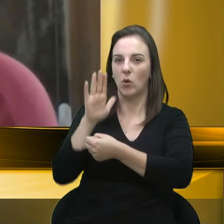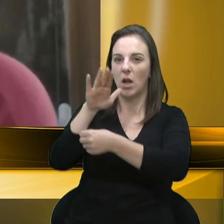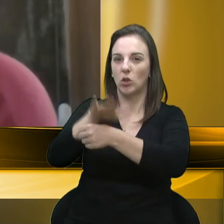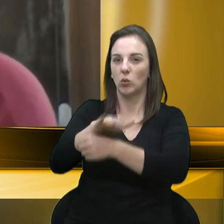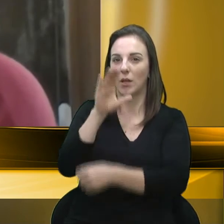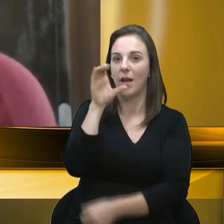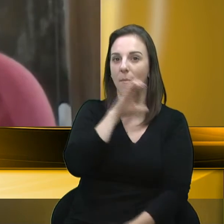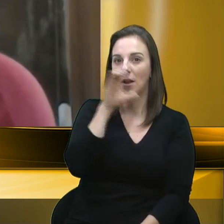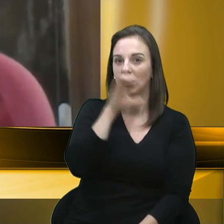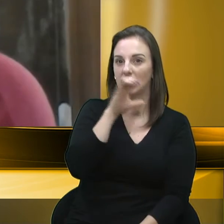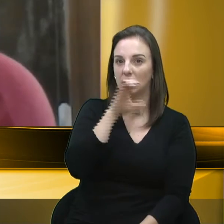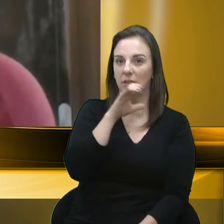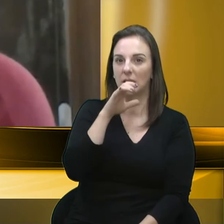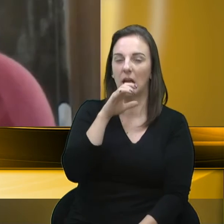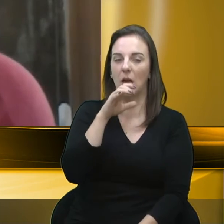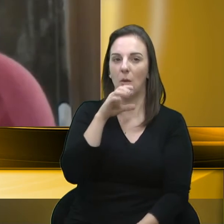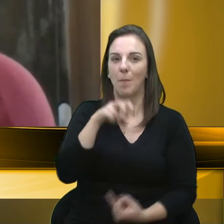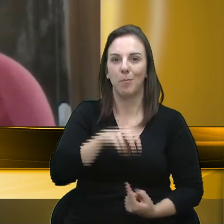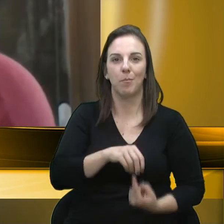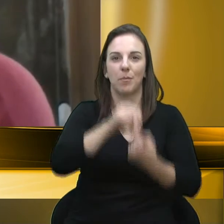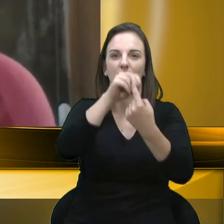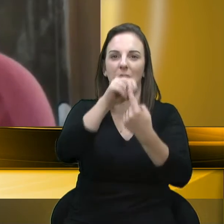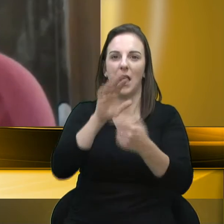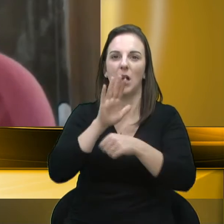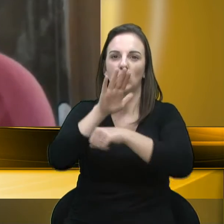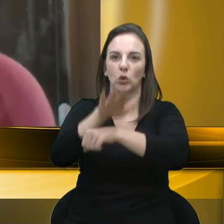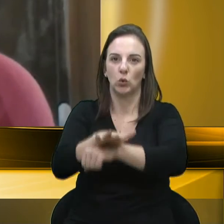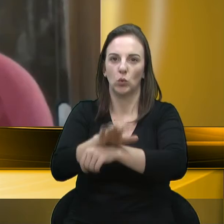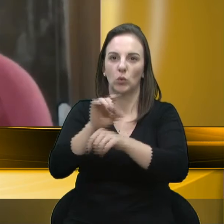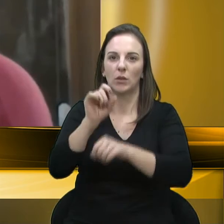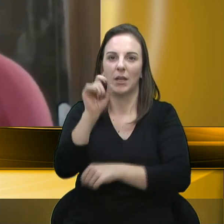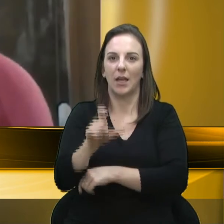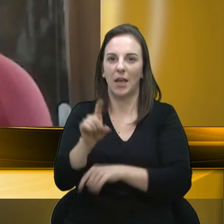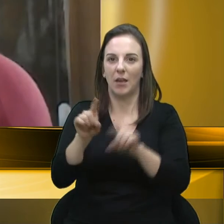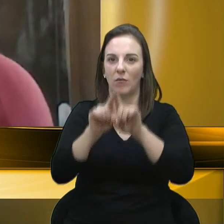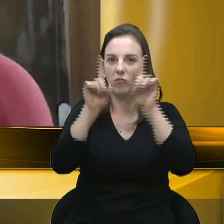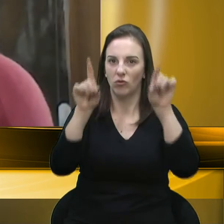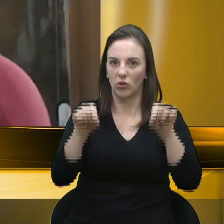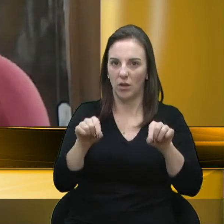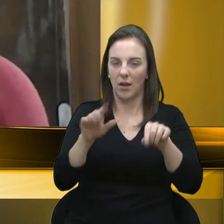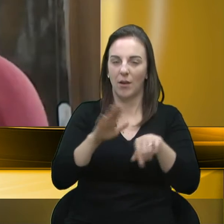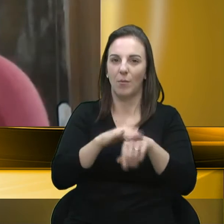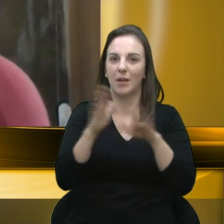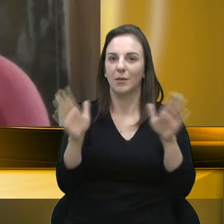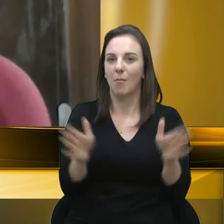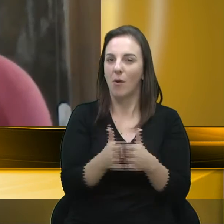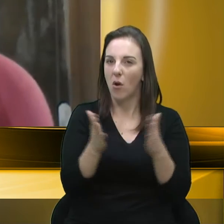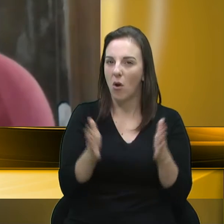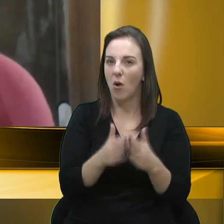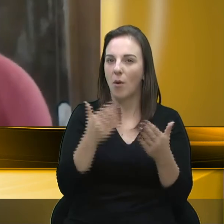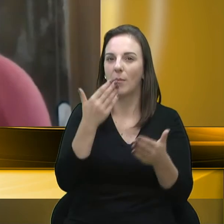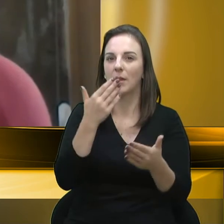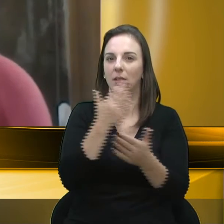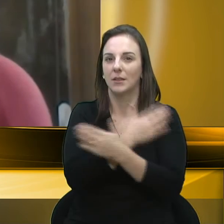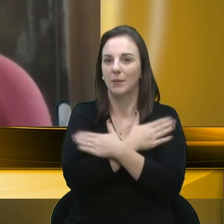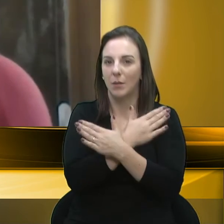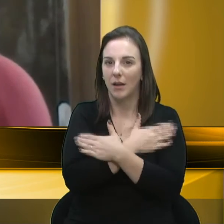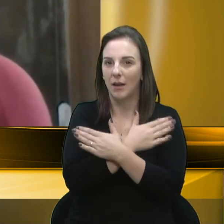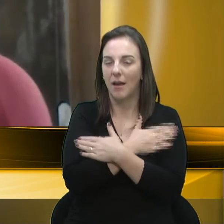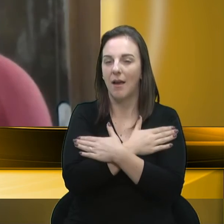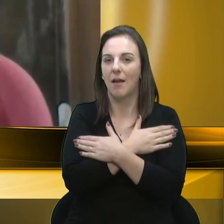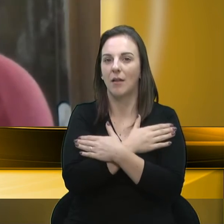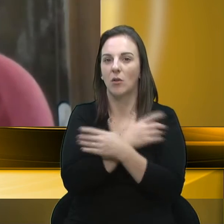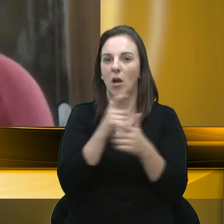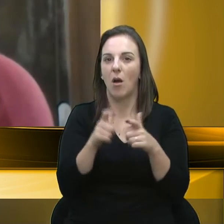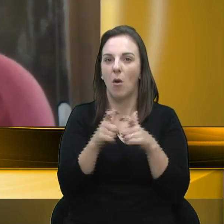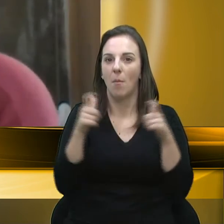assistir esses trabalhadores mais vulneráveis e perderam seus empregos. E levou a uma redução de pobreza, evidenciando